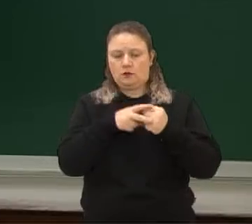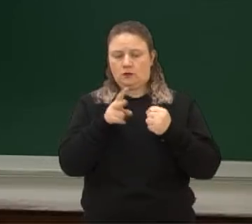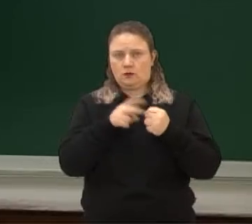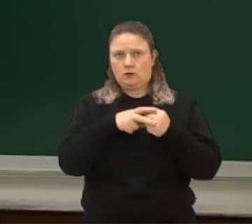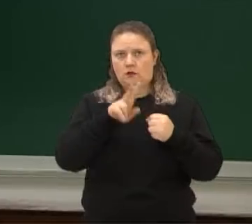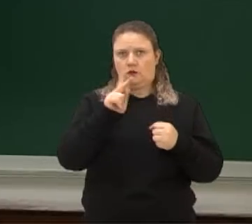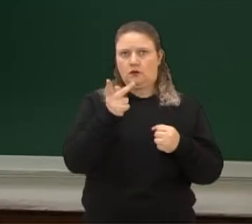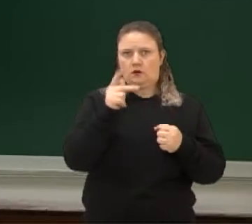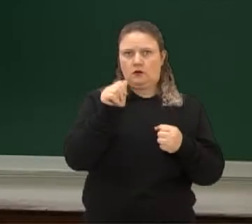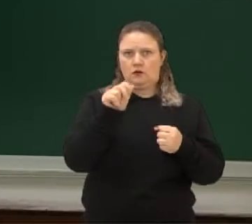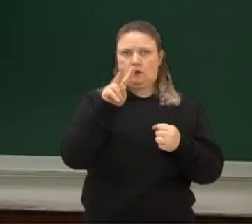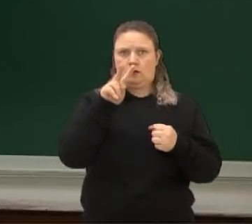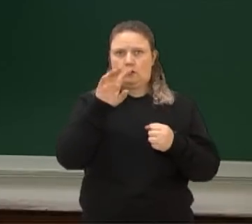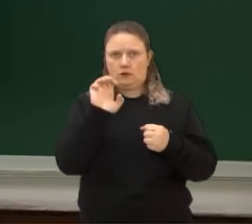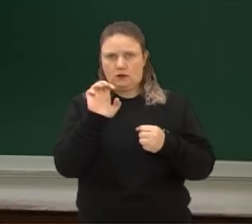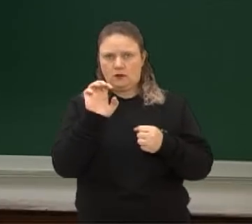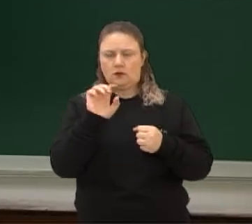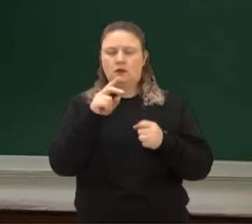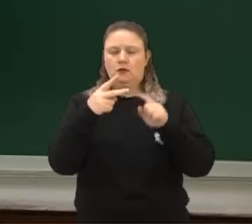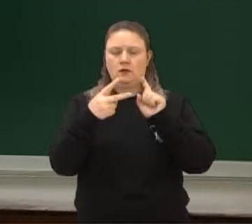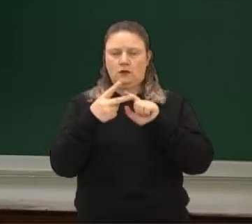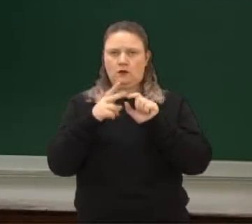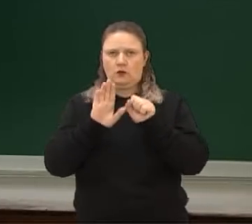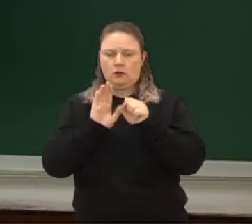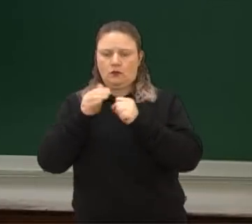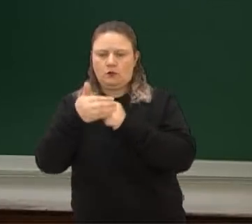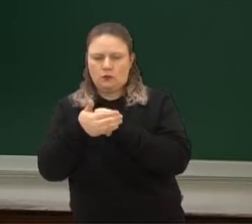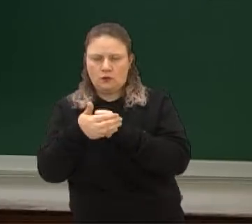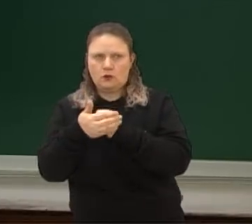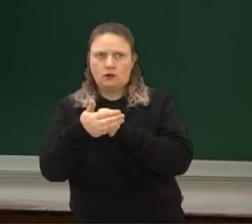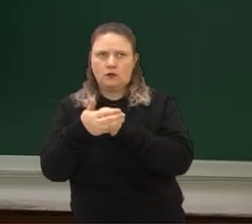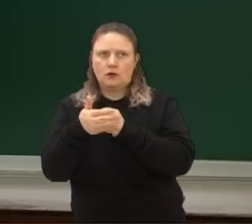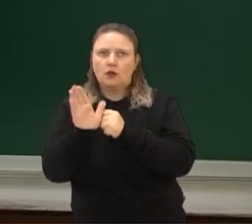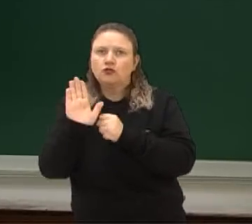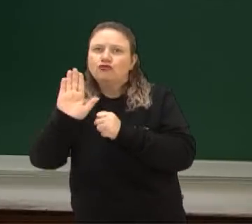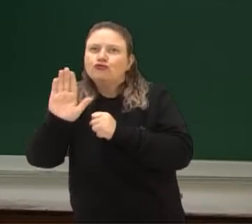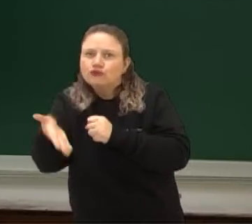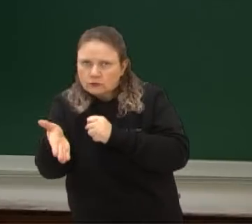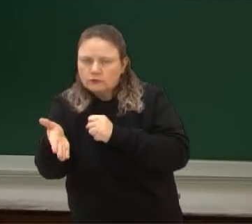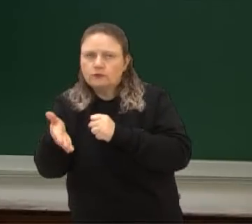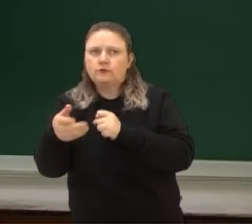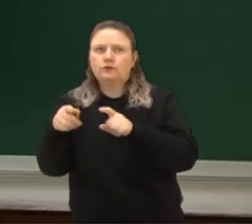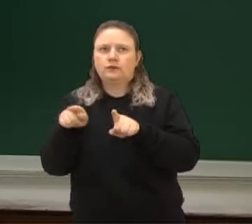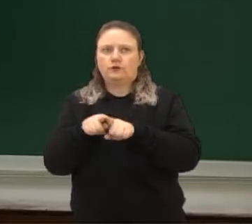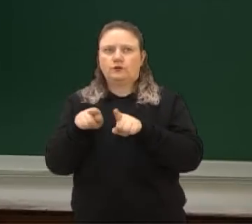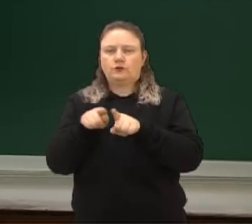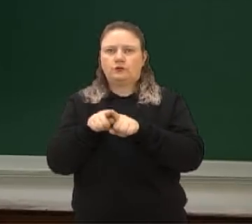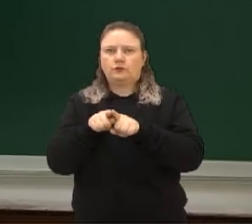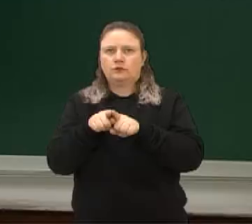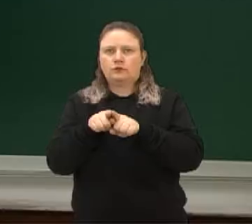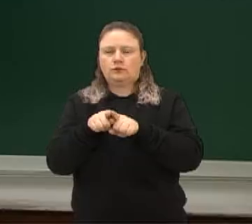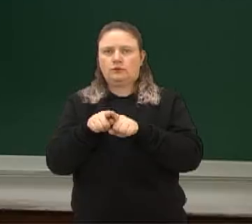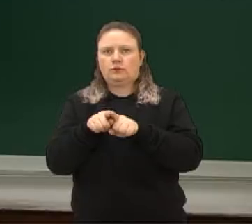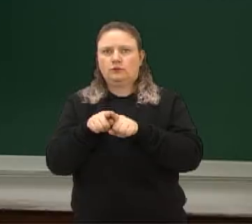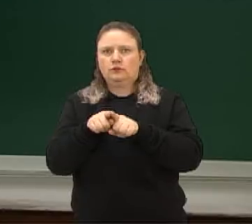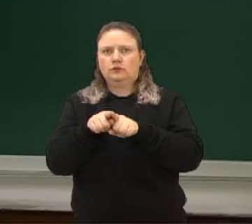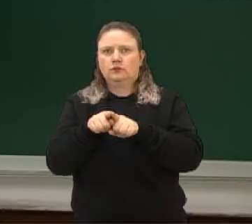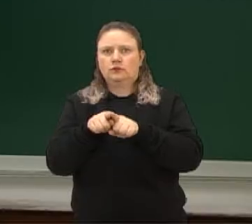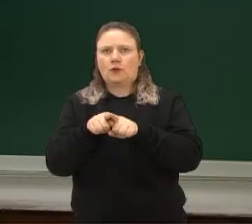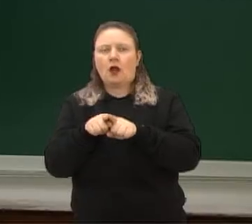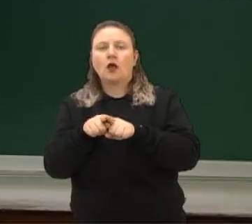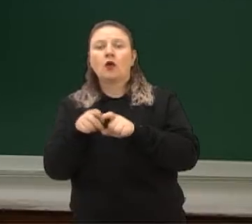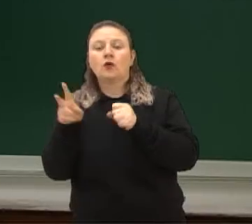depois o sujeito. Aqui eu tenho o ever, que quer dizer já, e o verbo no particípio passado, que é o verbo